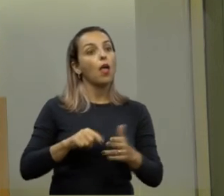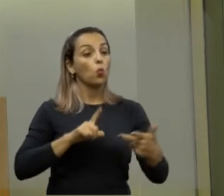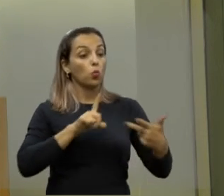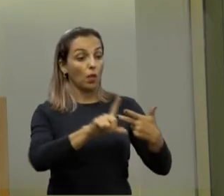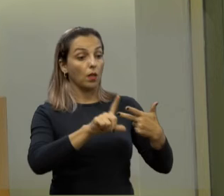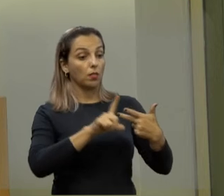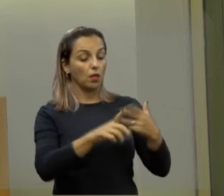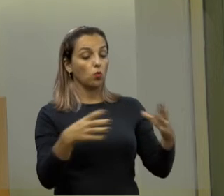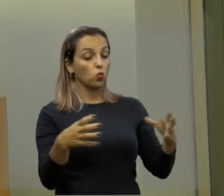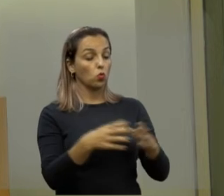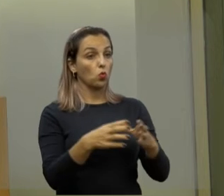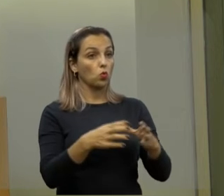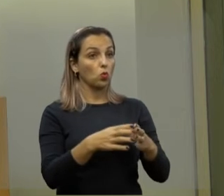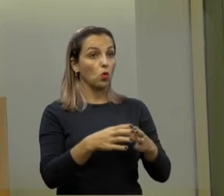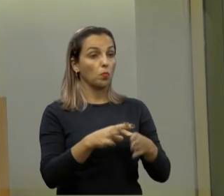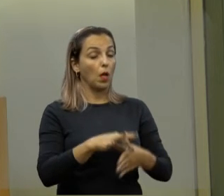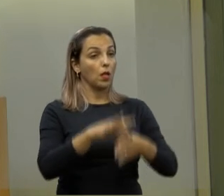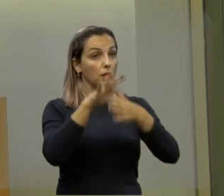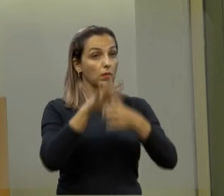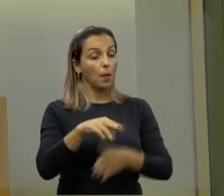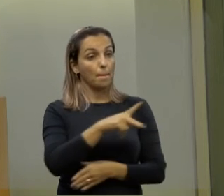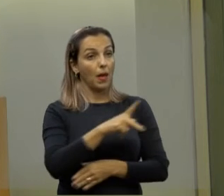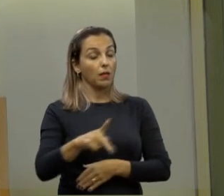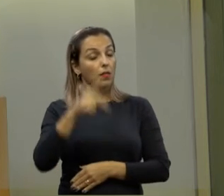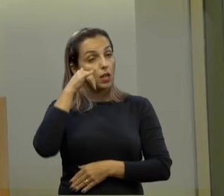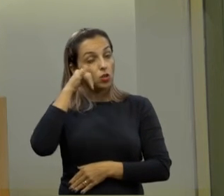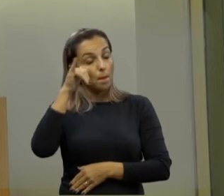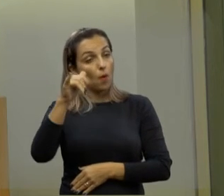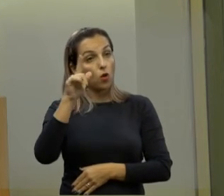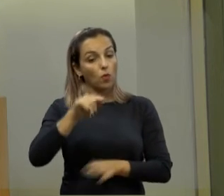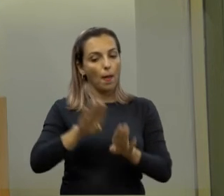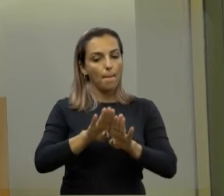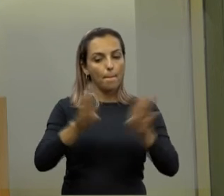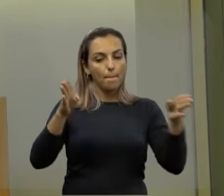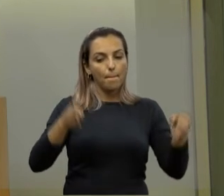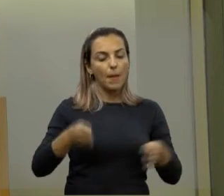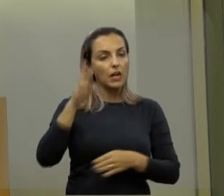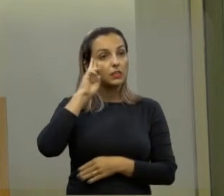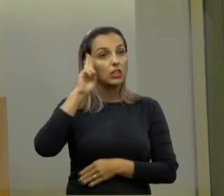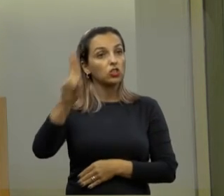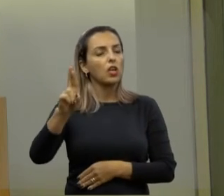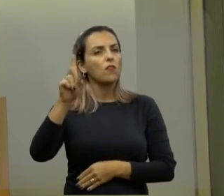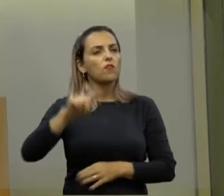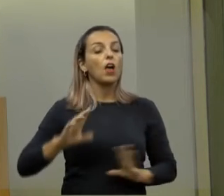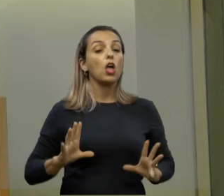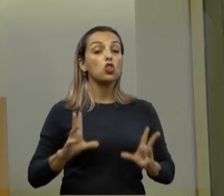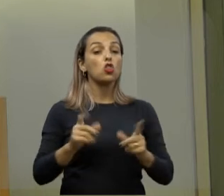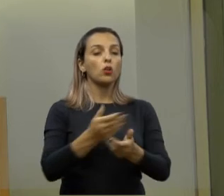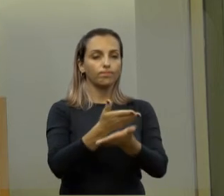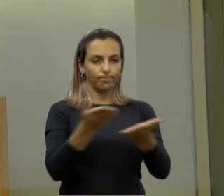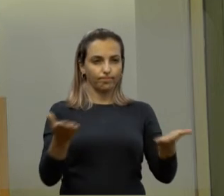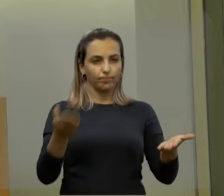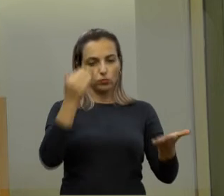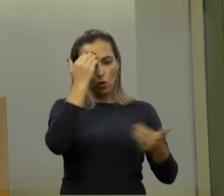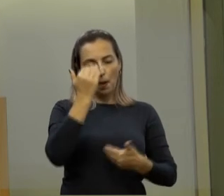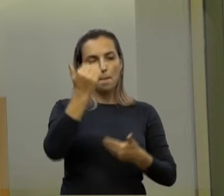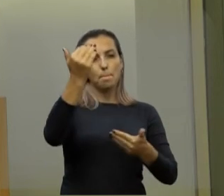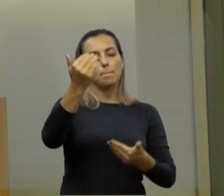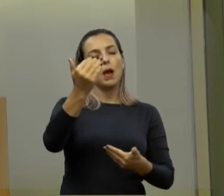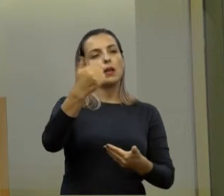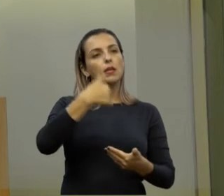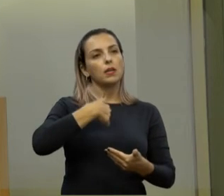legislativo sob o comando da presidência essa mesa diretora Luiz o braço todos meus amigos muito obrigado